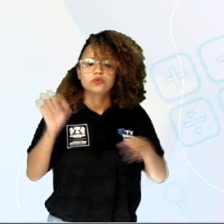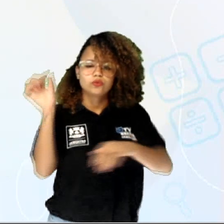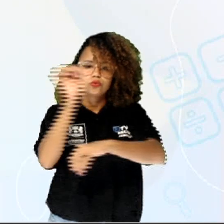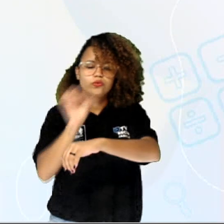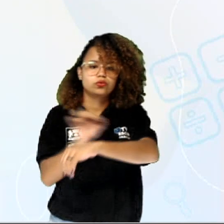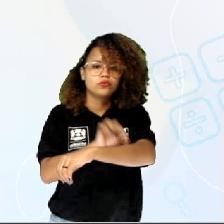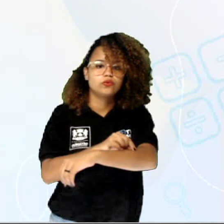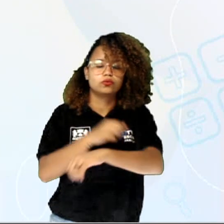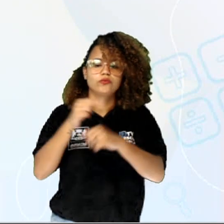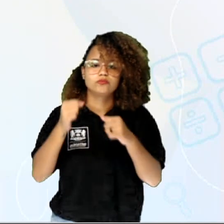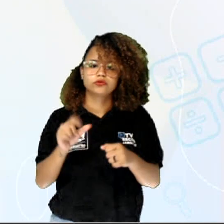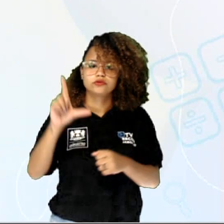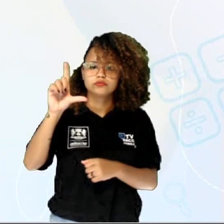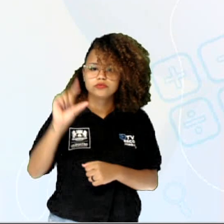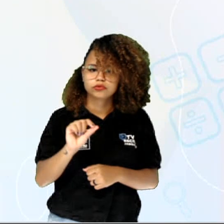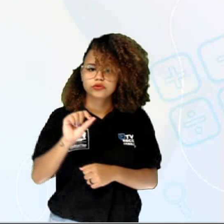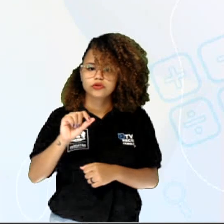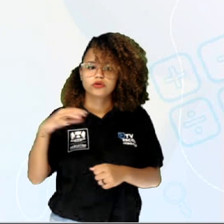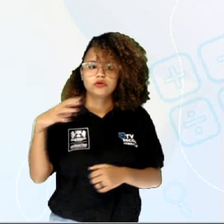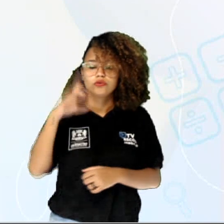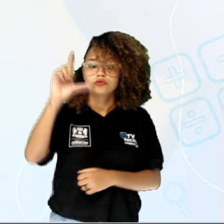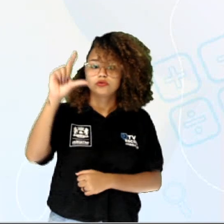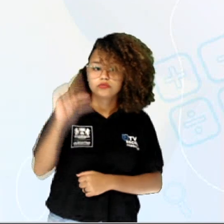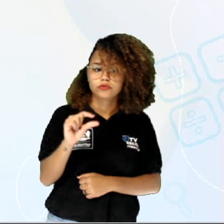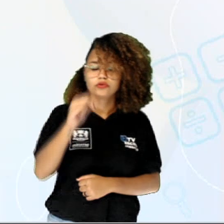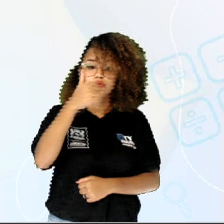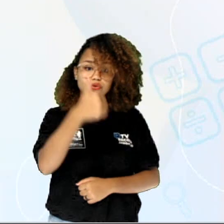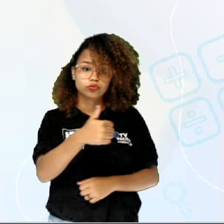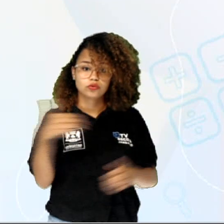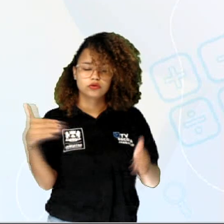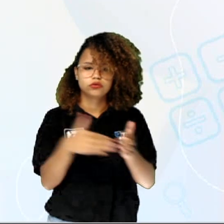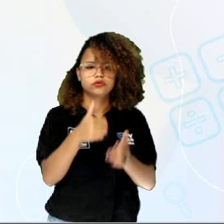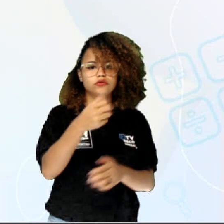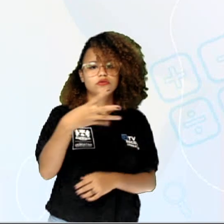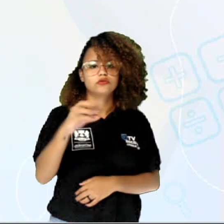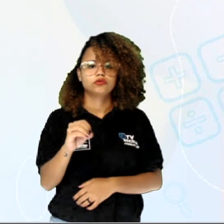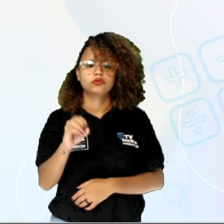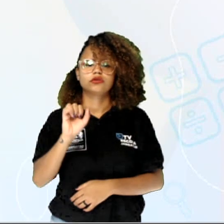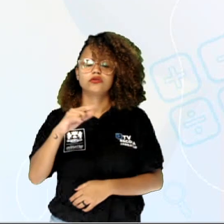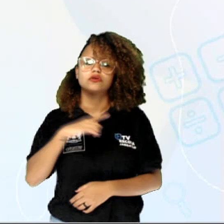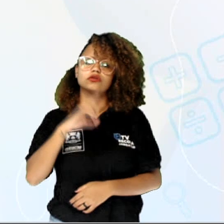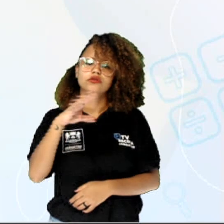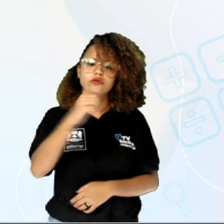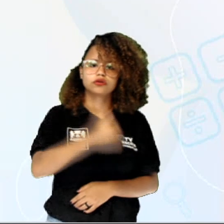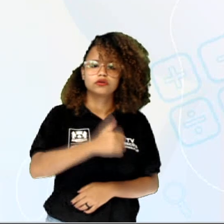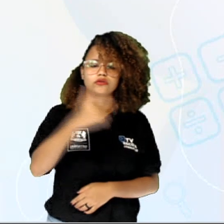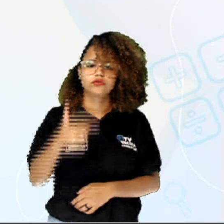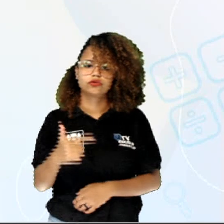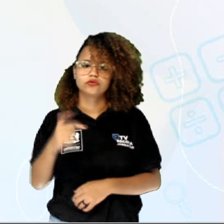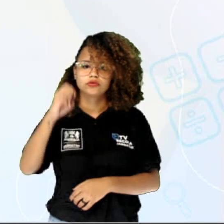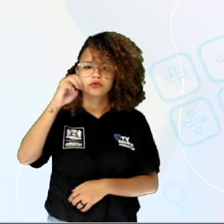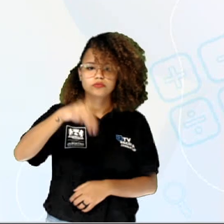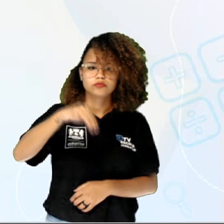né? Esse ano o IFPE, mais uma vez, ele fez a seleção, está fazendo a seleção, né? Inclusive prorrogada até amanhã,